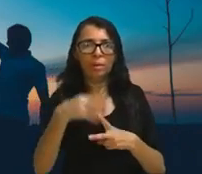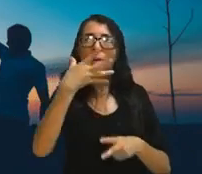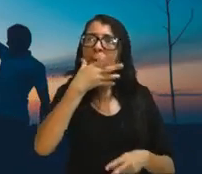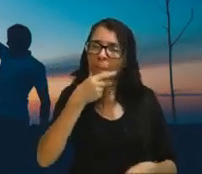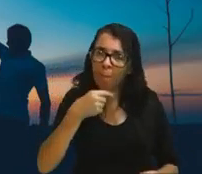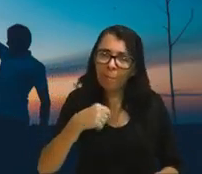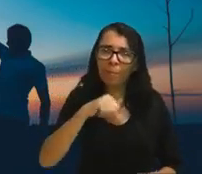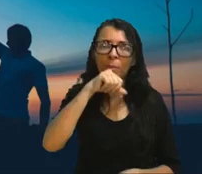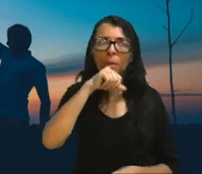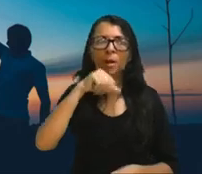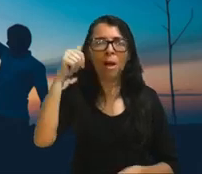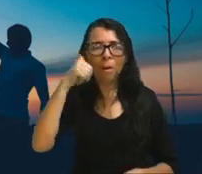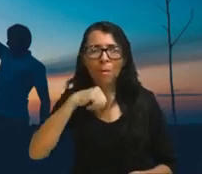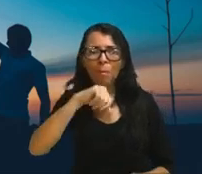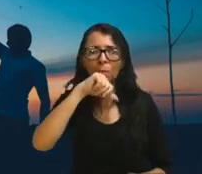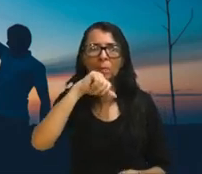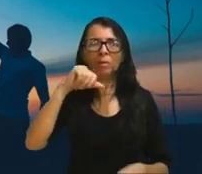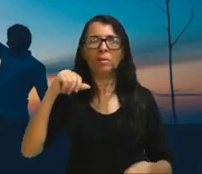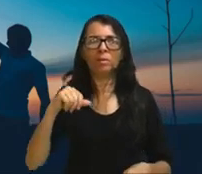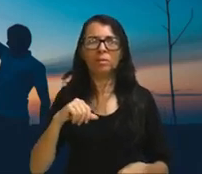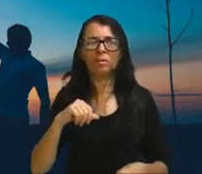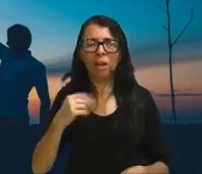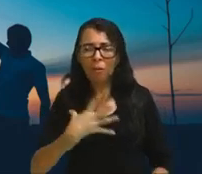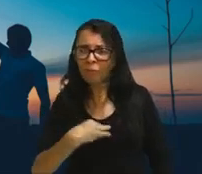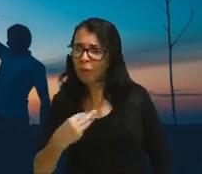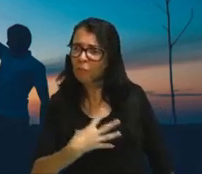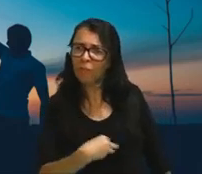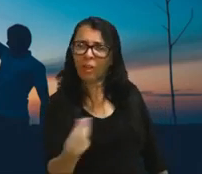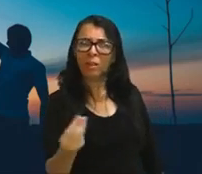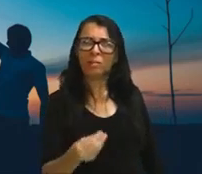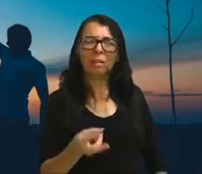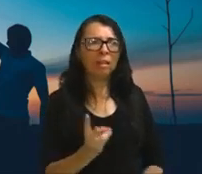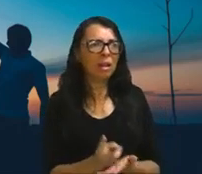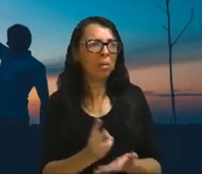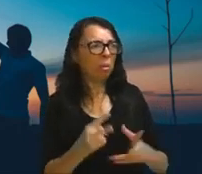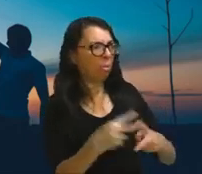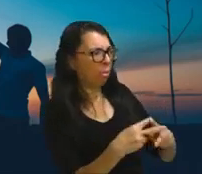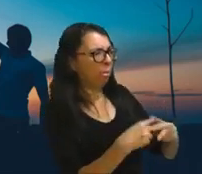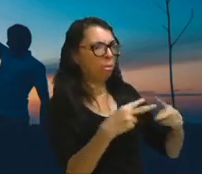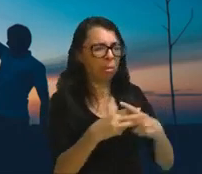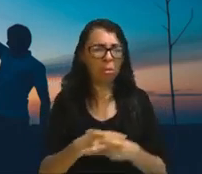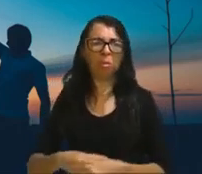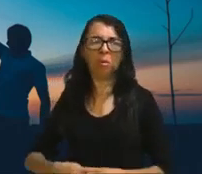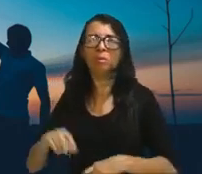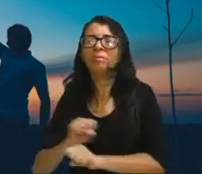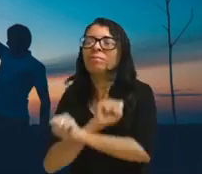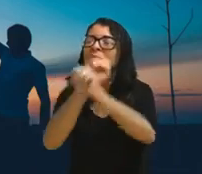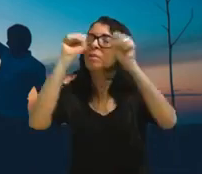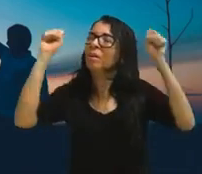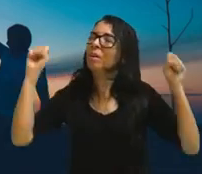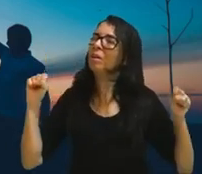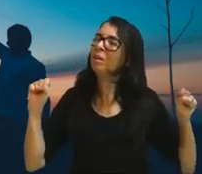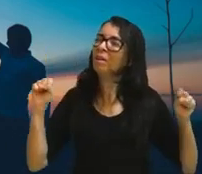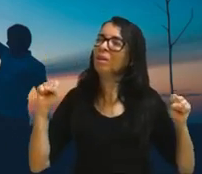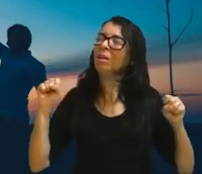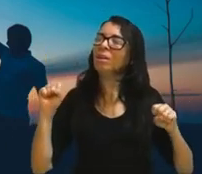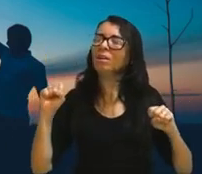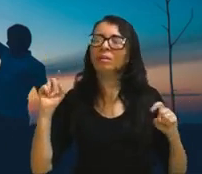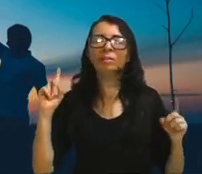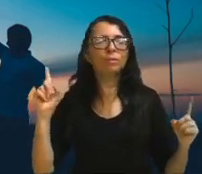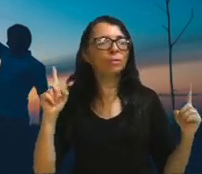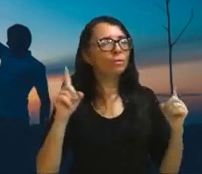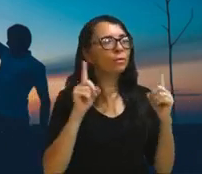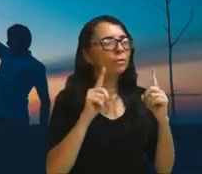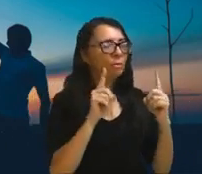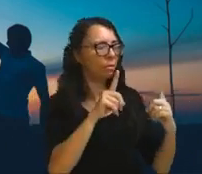filhos. Aquela unidade que existia, talvez hoje na sua casa esteja quebrada. Permita